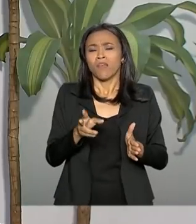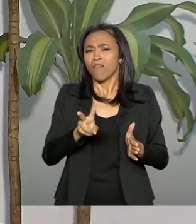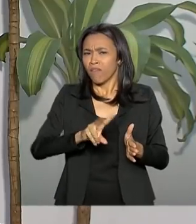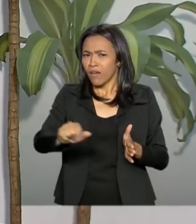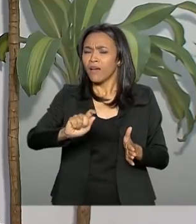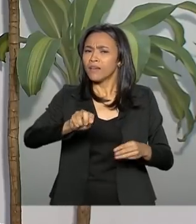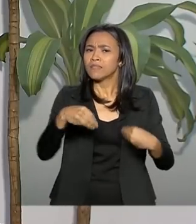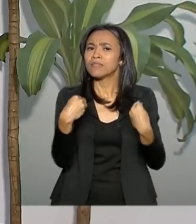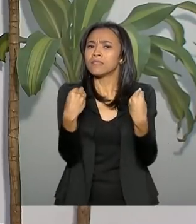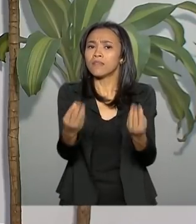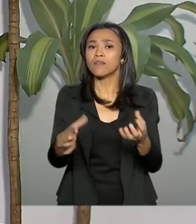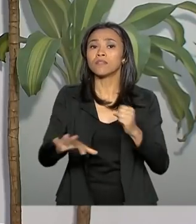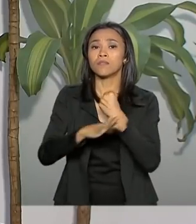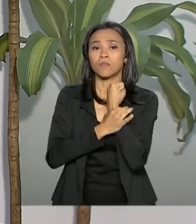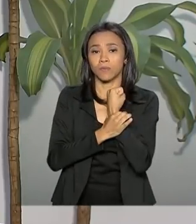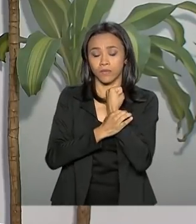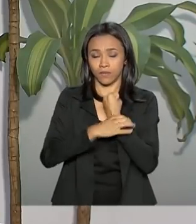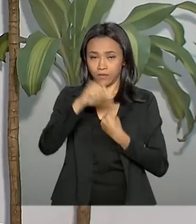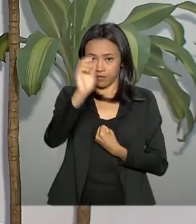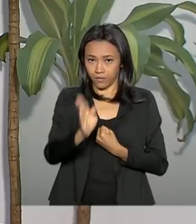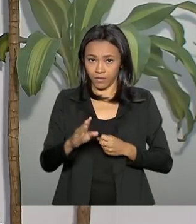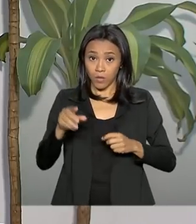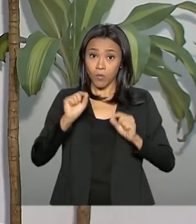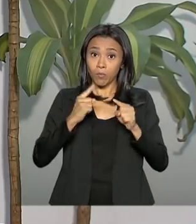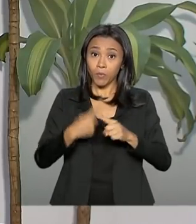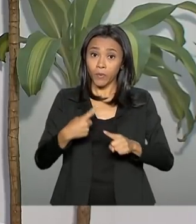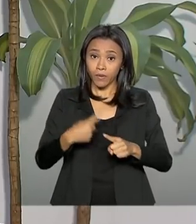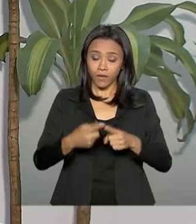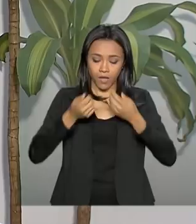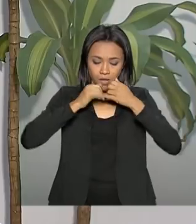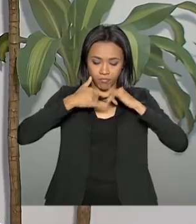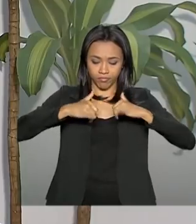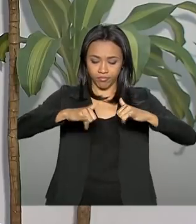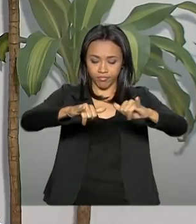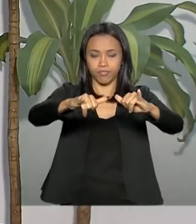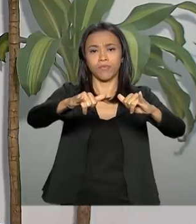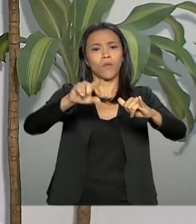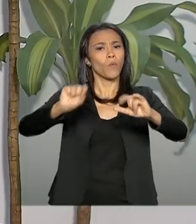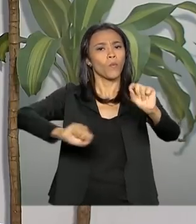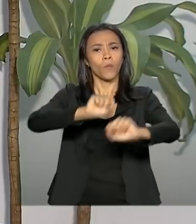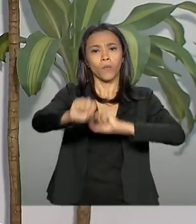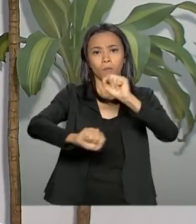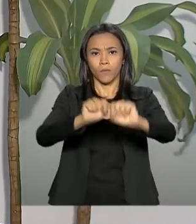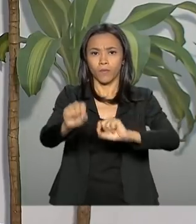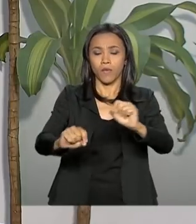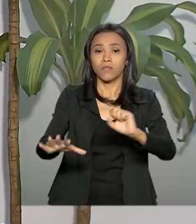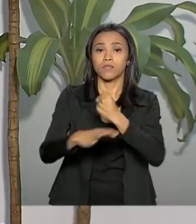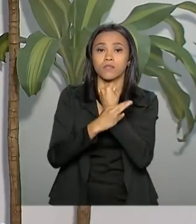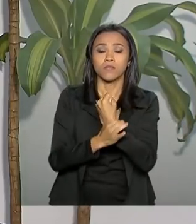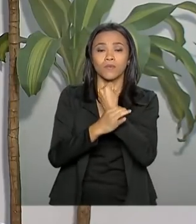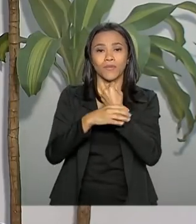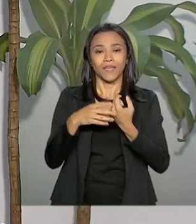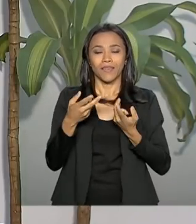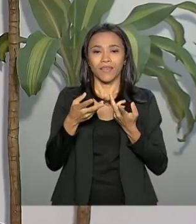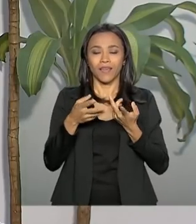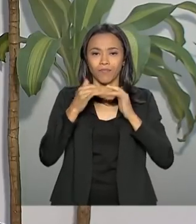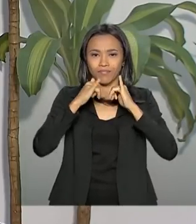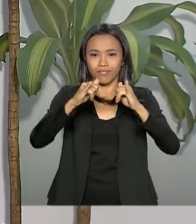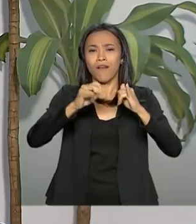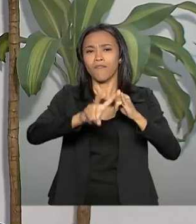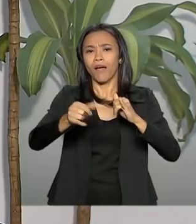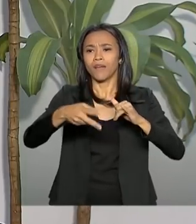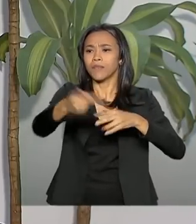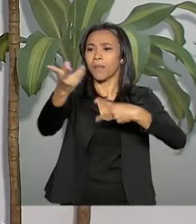segurança energética ao país, porque a linha de transmissão faz com que você consiga garantir que a energia vai chegar às